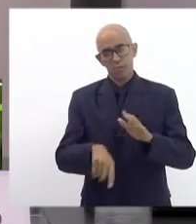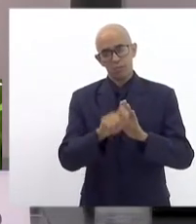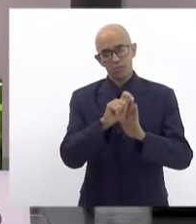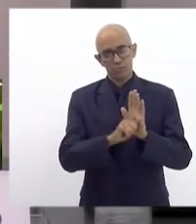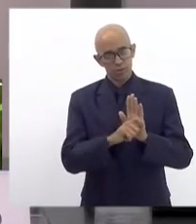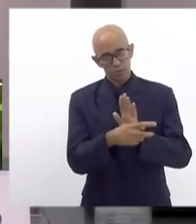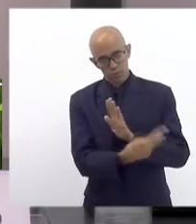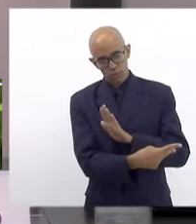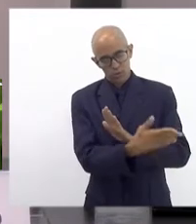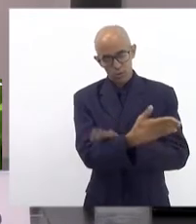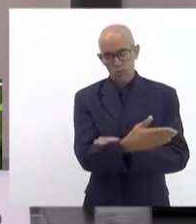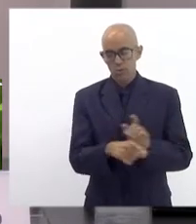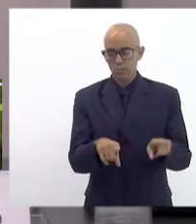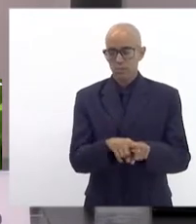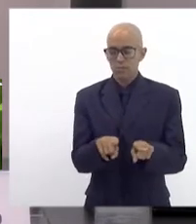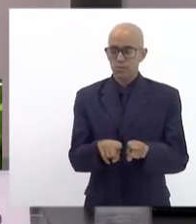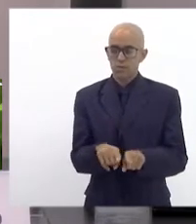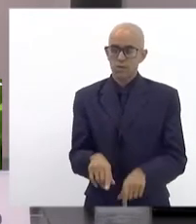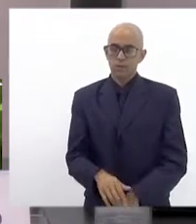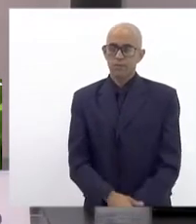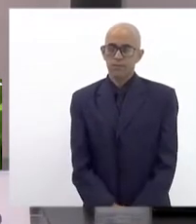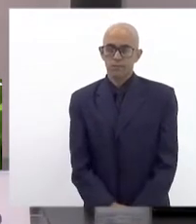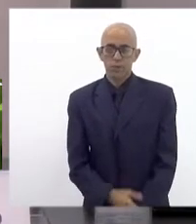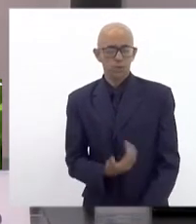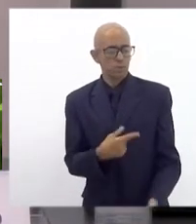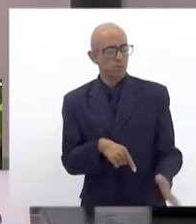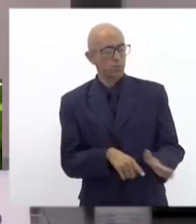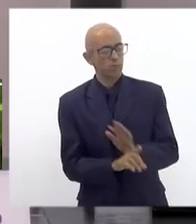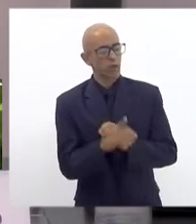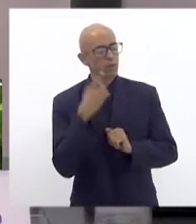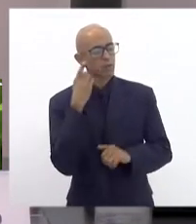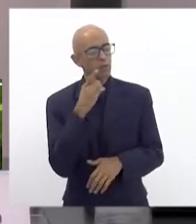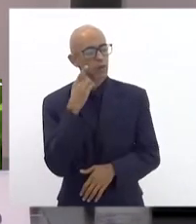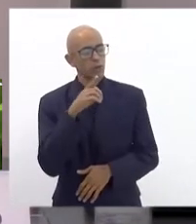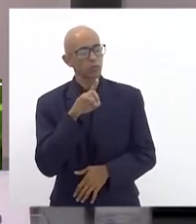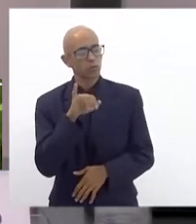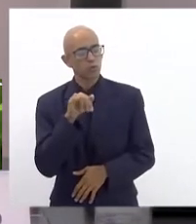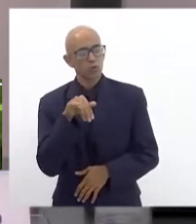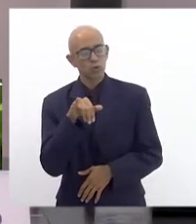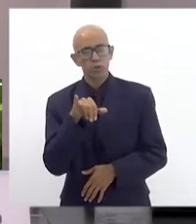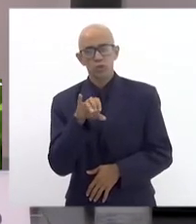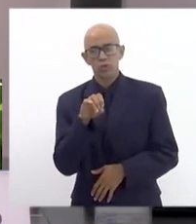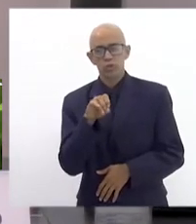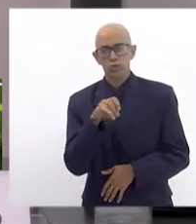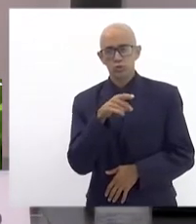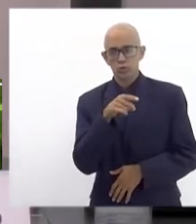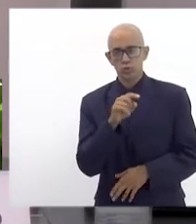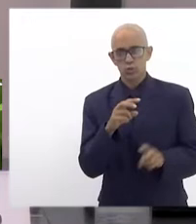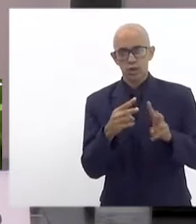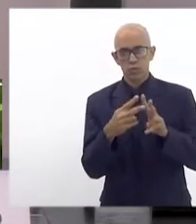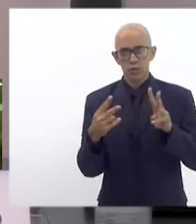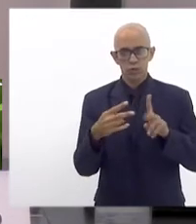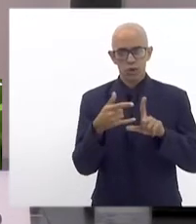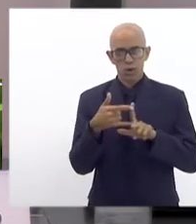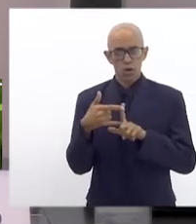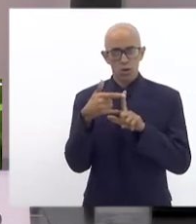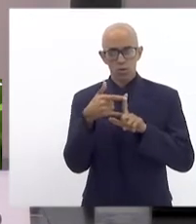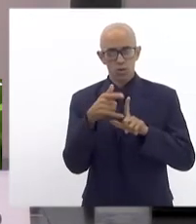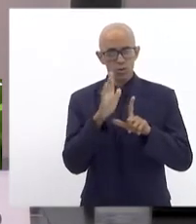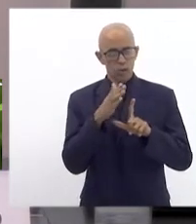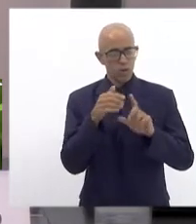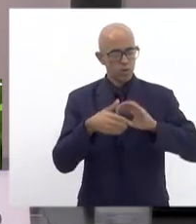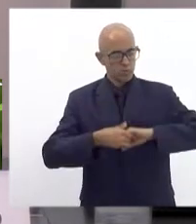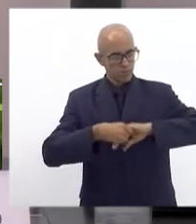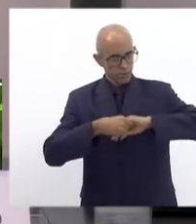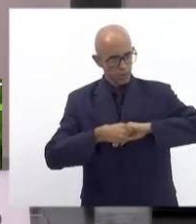projeto. Eu quero perguntar ao deputado Dionísio Lins, presente aqui conosco na sessão, a quem eu já saudei, se gostaria de